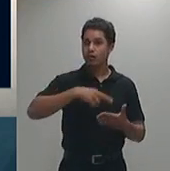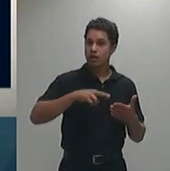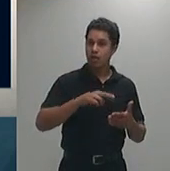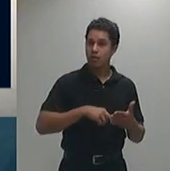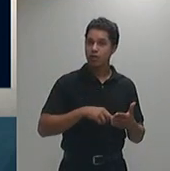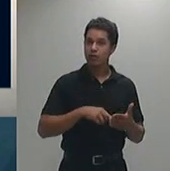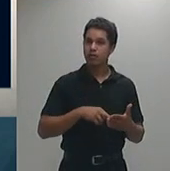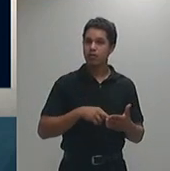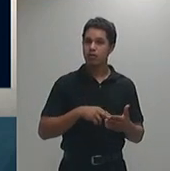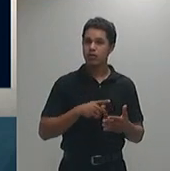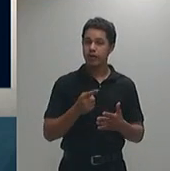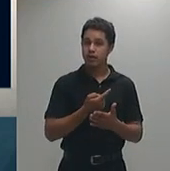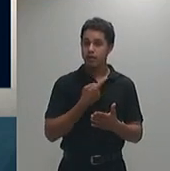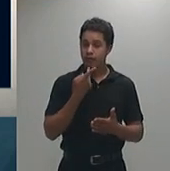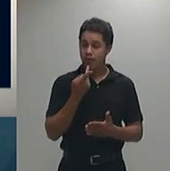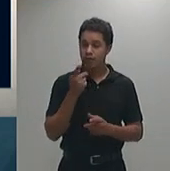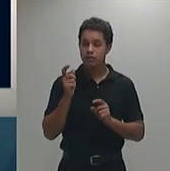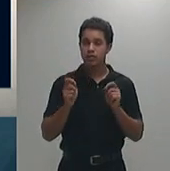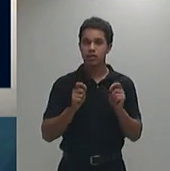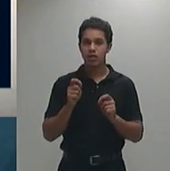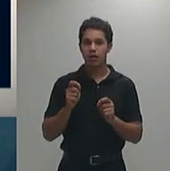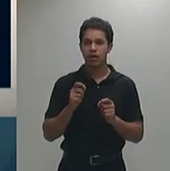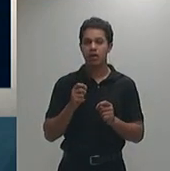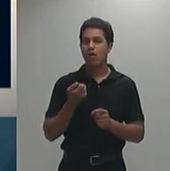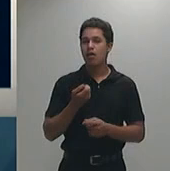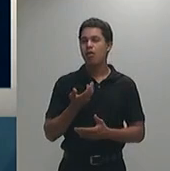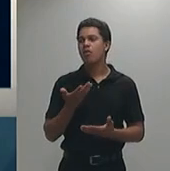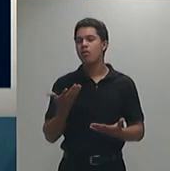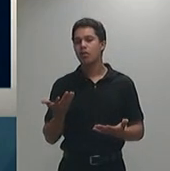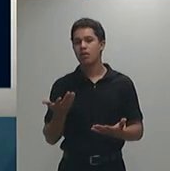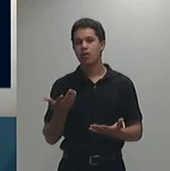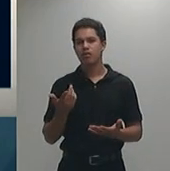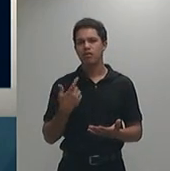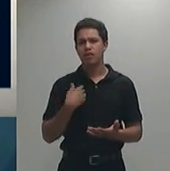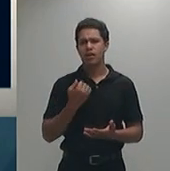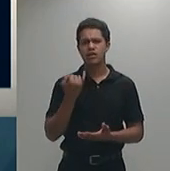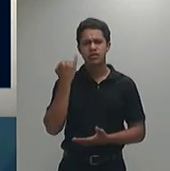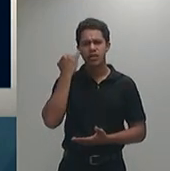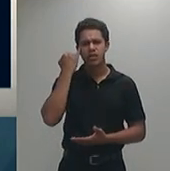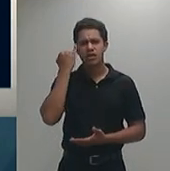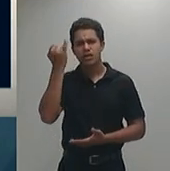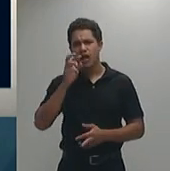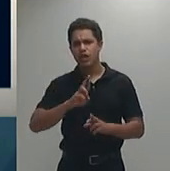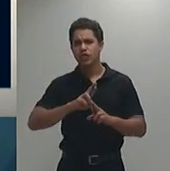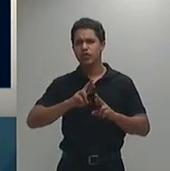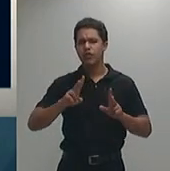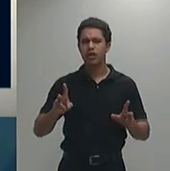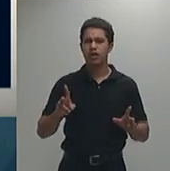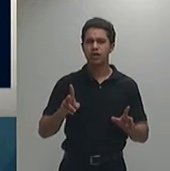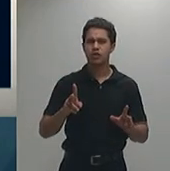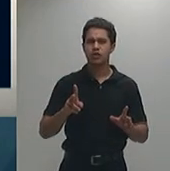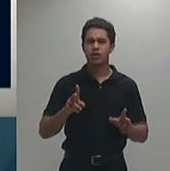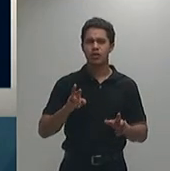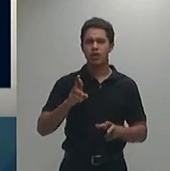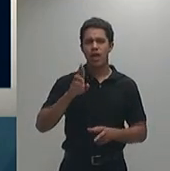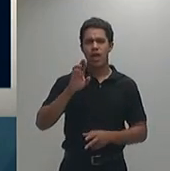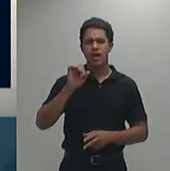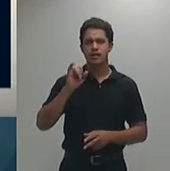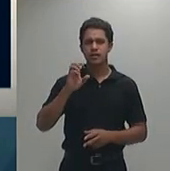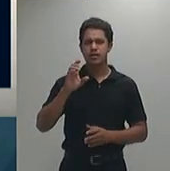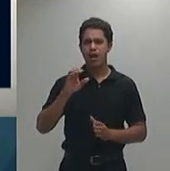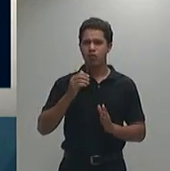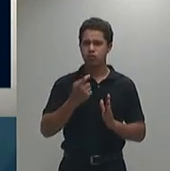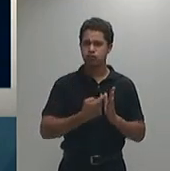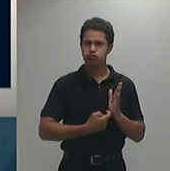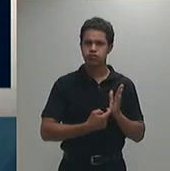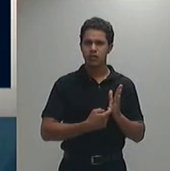estamos a falar de qual das variadas hipóteses de rescisão nós estamos a